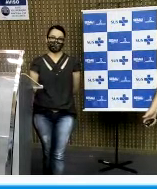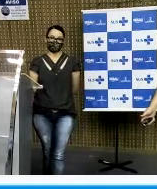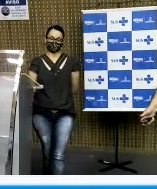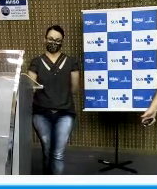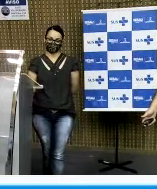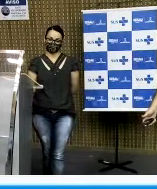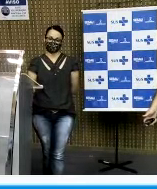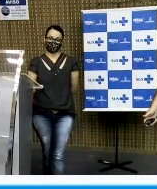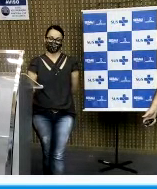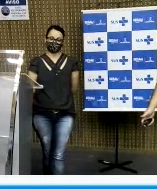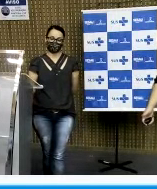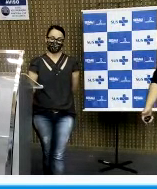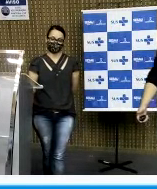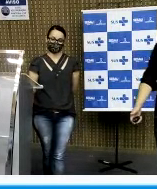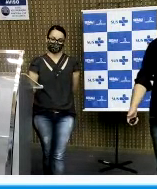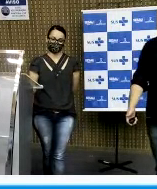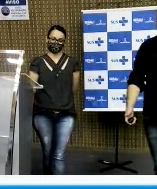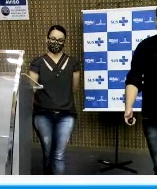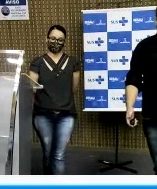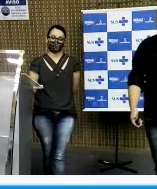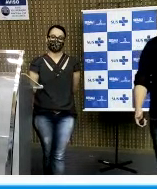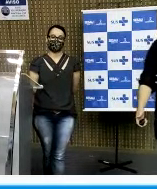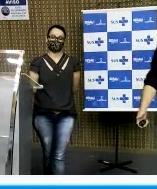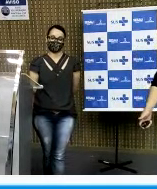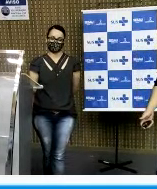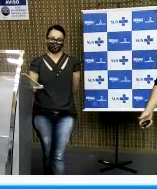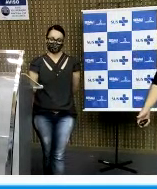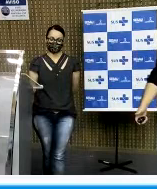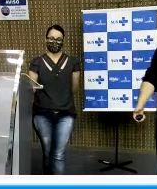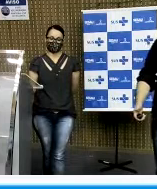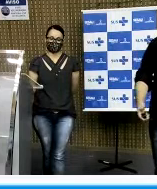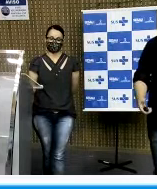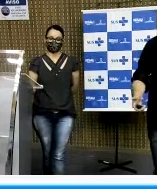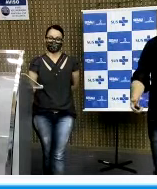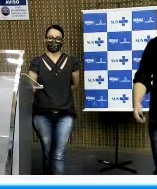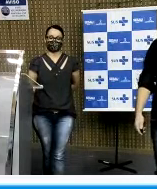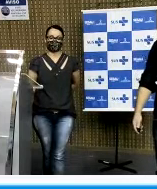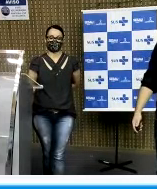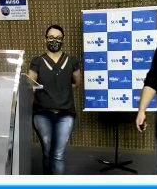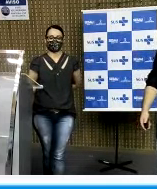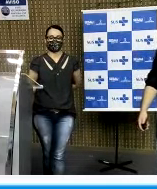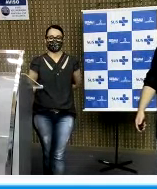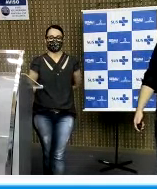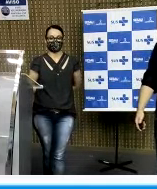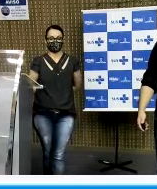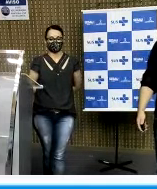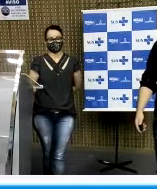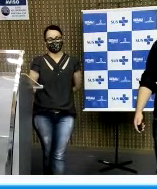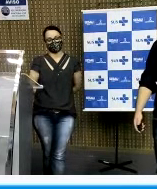dados. Em 2020, temos 2.405 exames, já no primeiro semestre de 2021 estamos